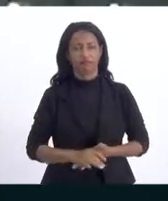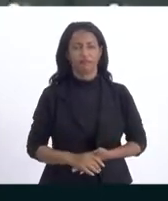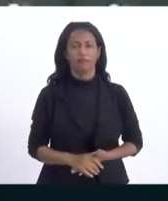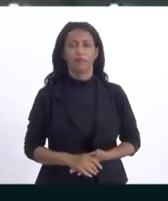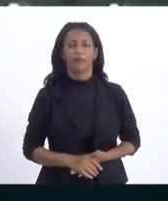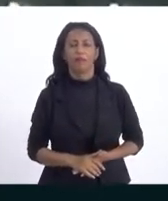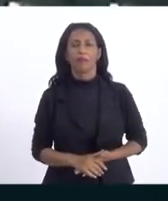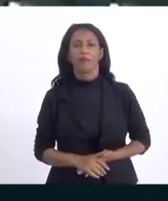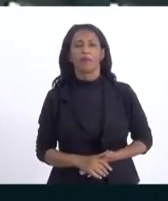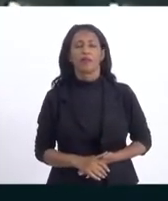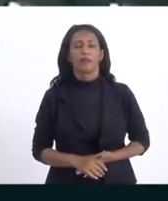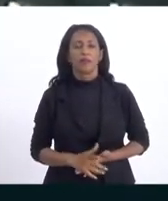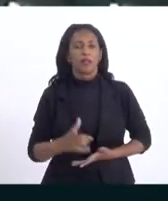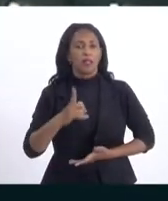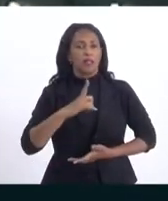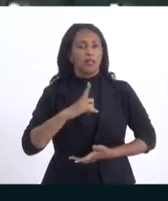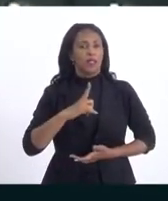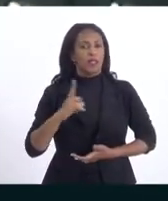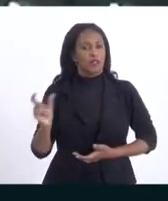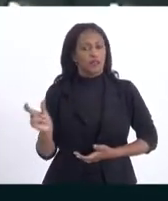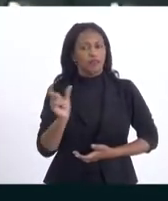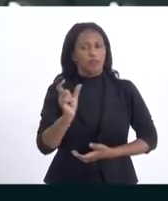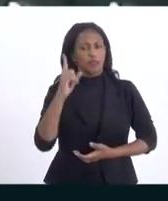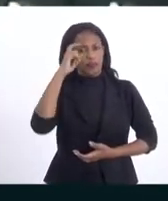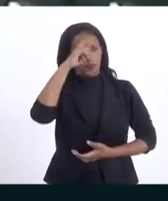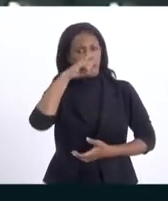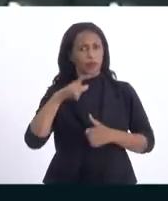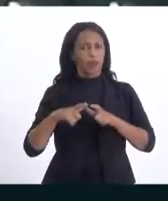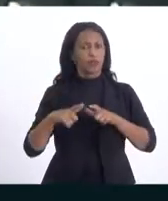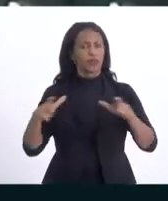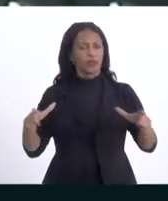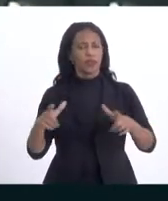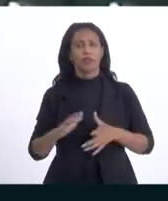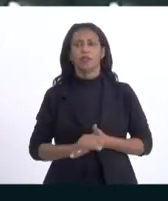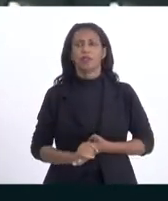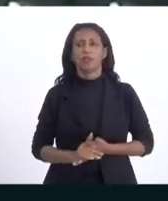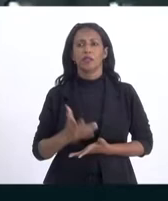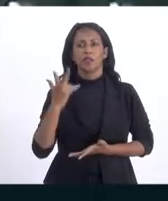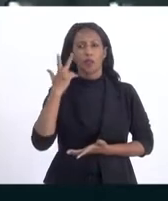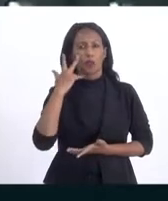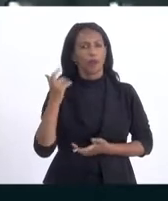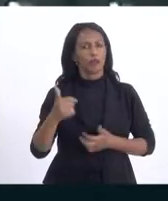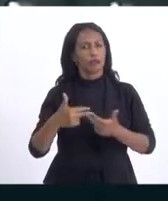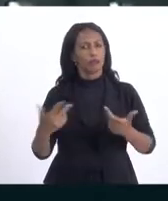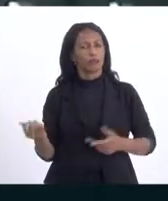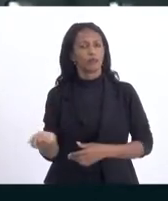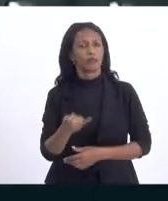E a gente tem um gap grande aí com relação à qualificação, acho que isso é uma coisa importante.